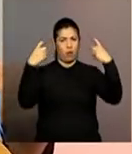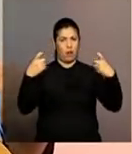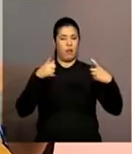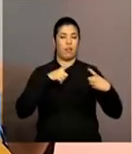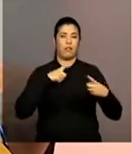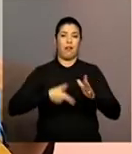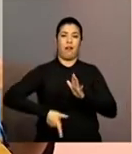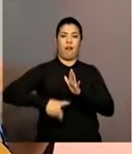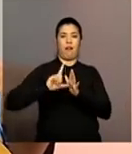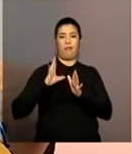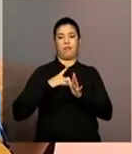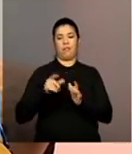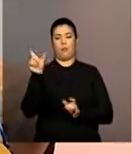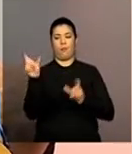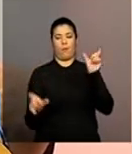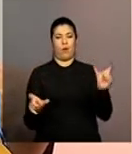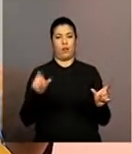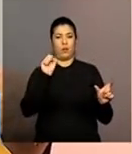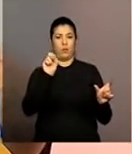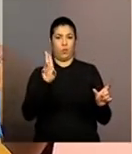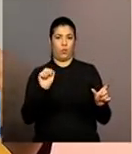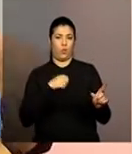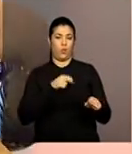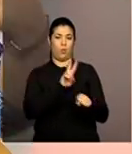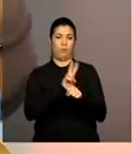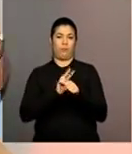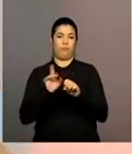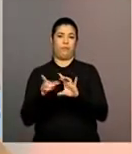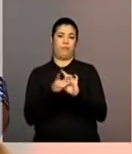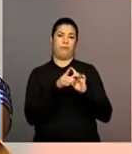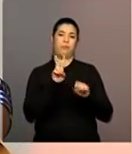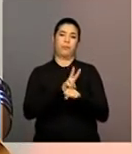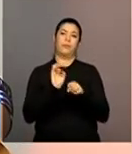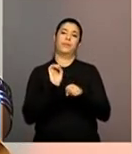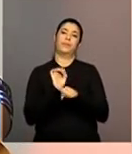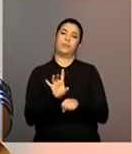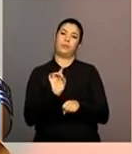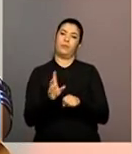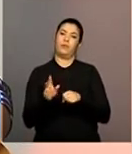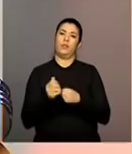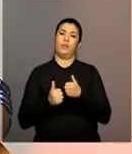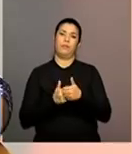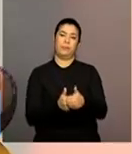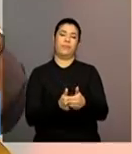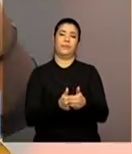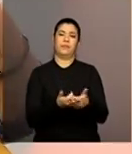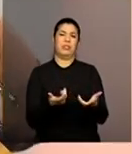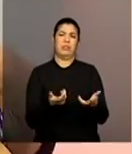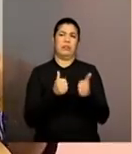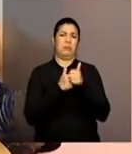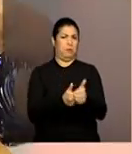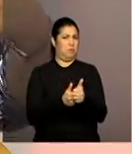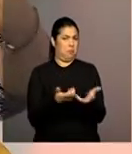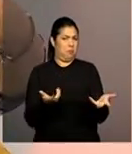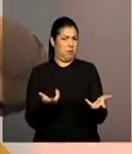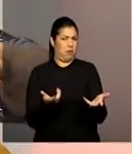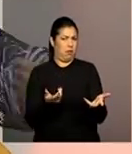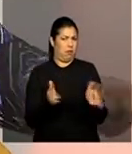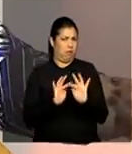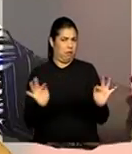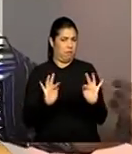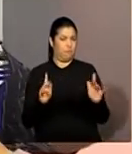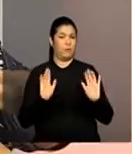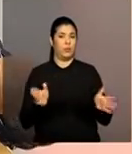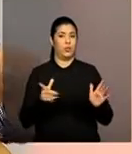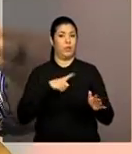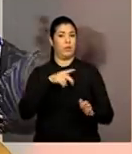articulação com a proteção especial Então não é um encaminhamento frio né é um encaminhamento que já tem